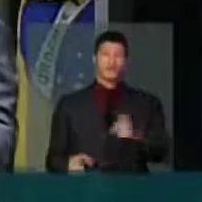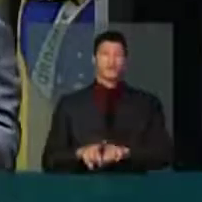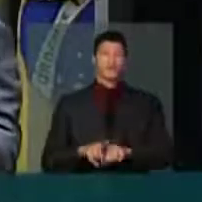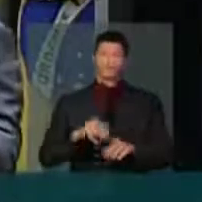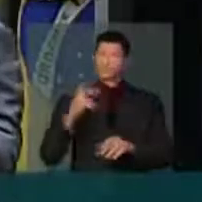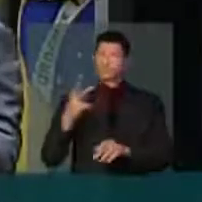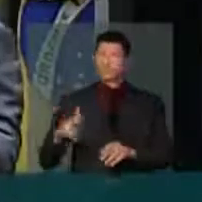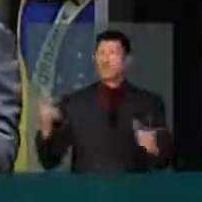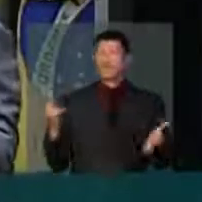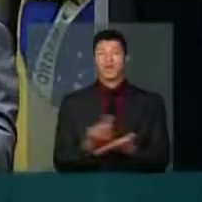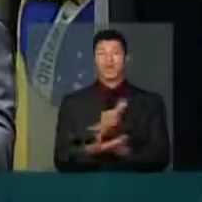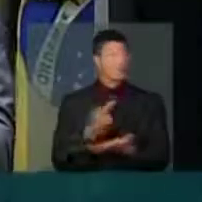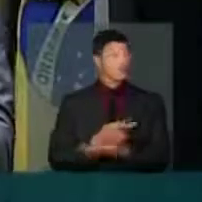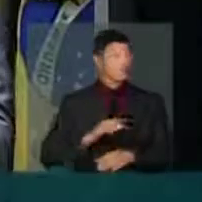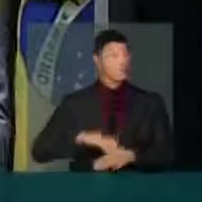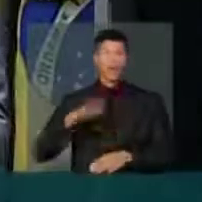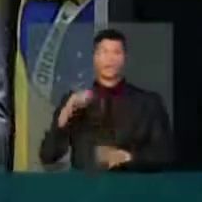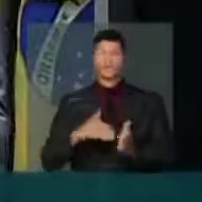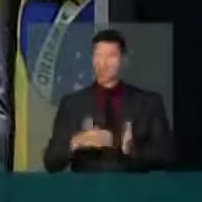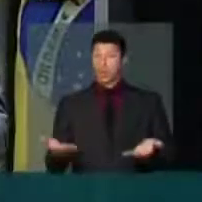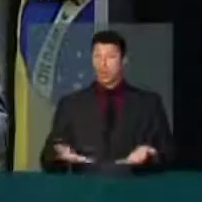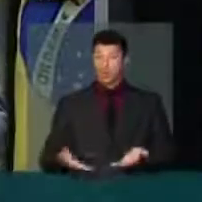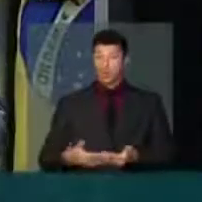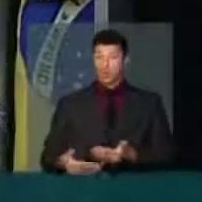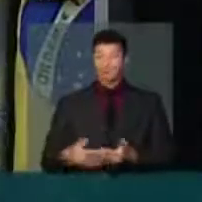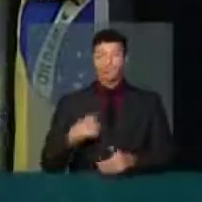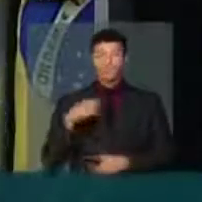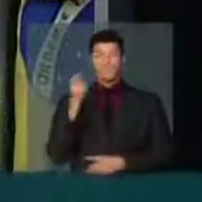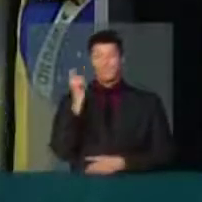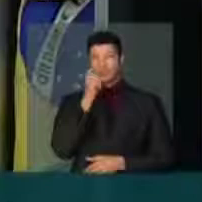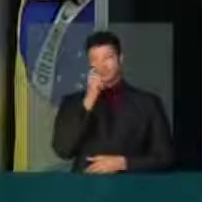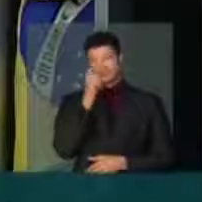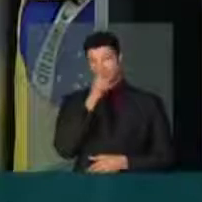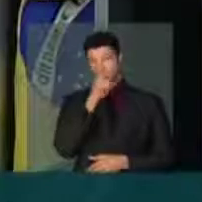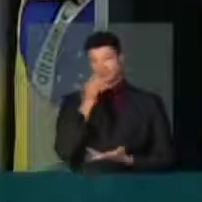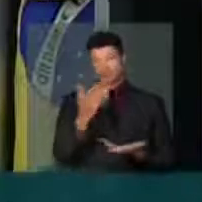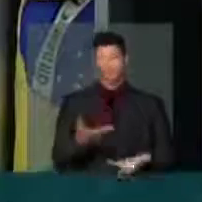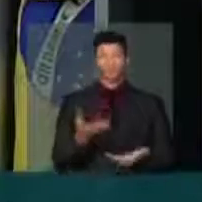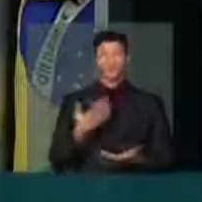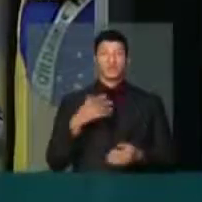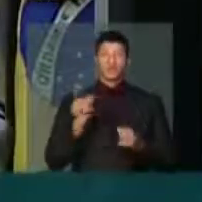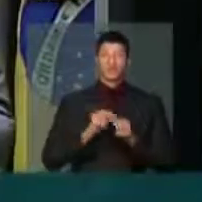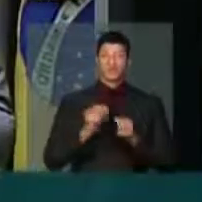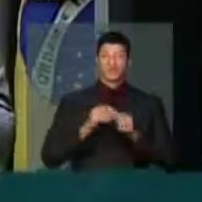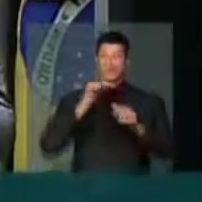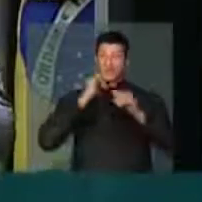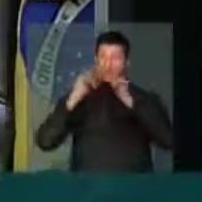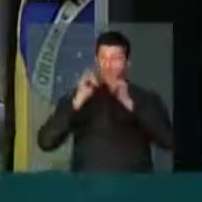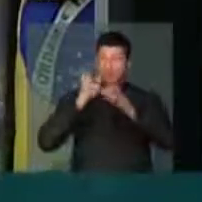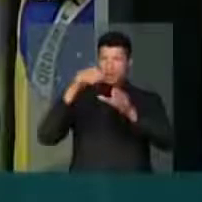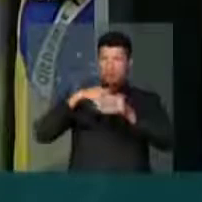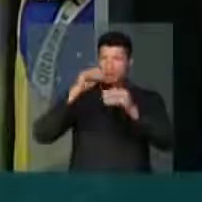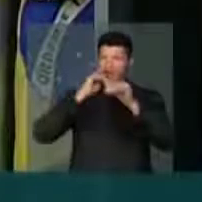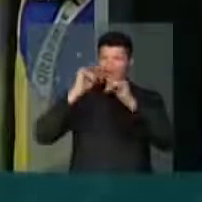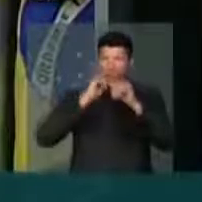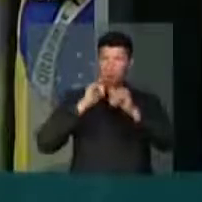Seu maior erro até hoje, ela mentiu. Fez a campanha